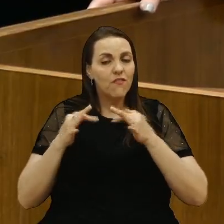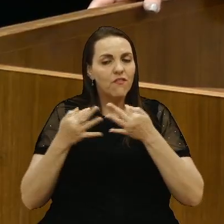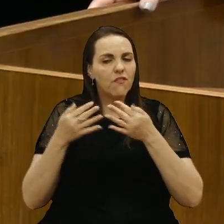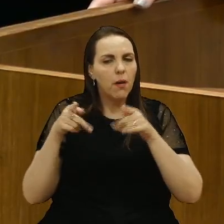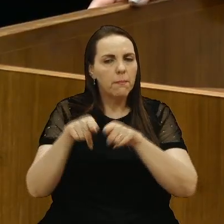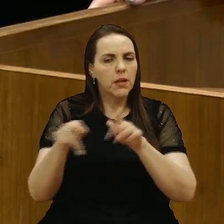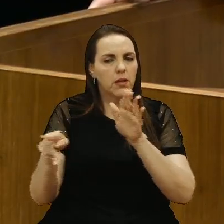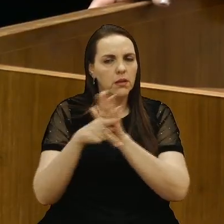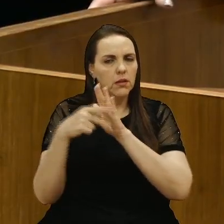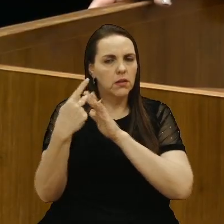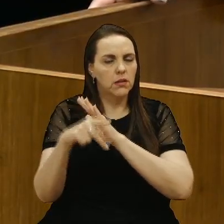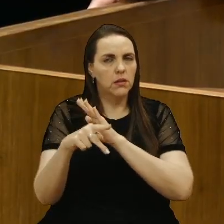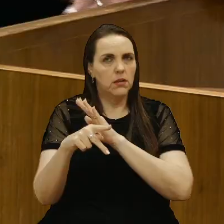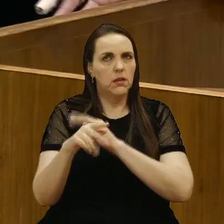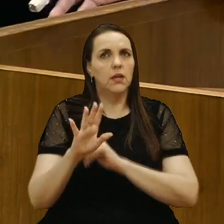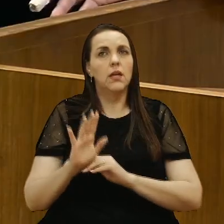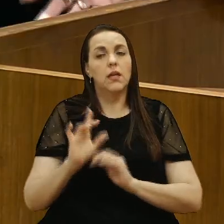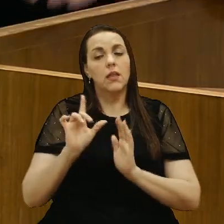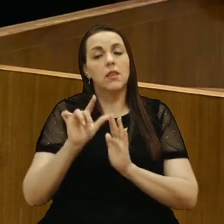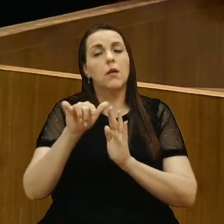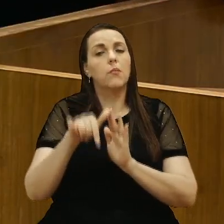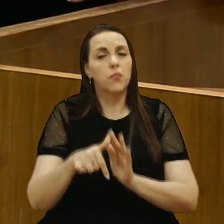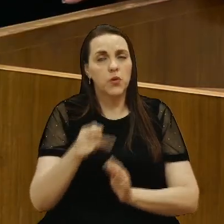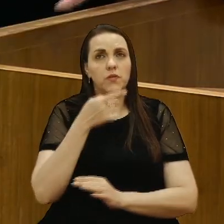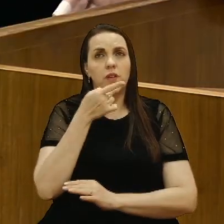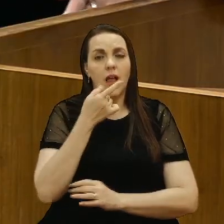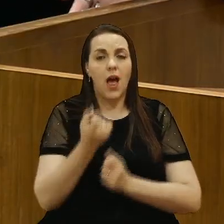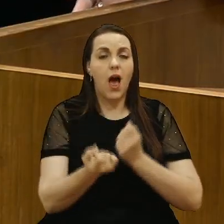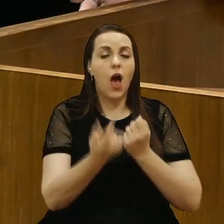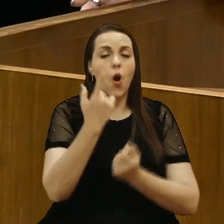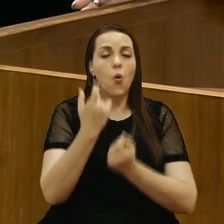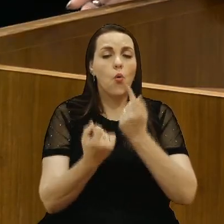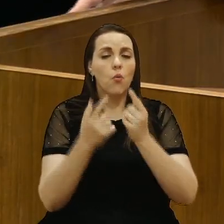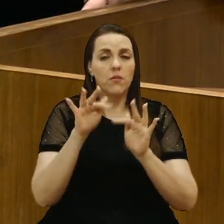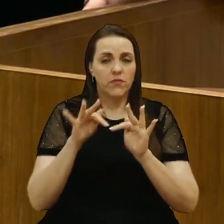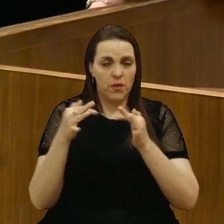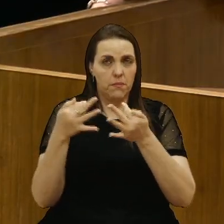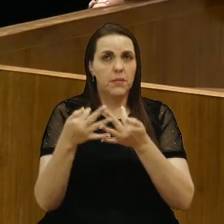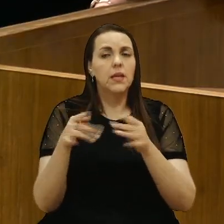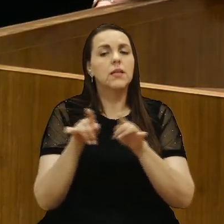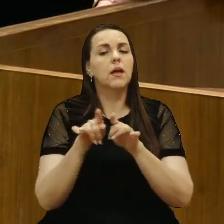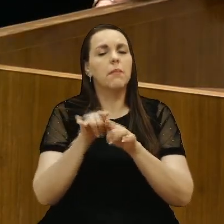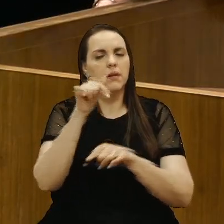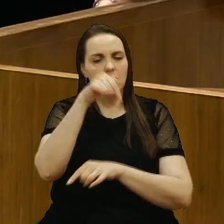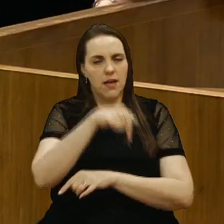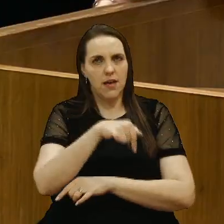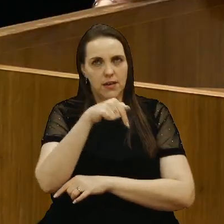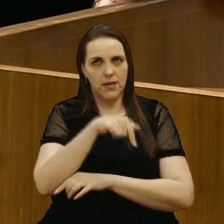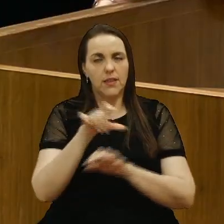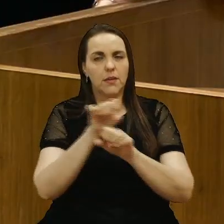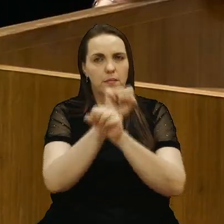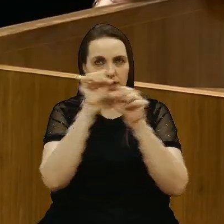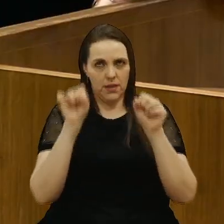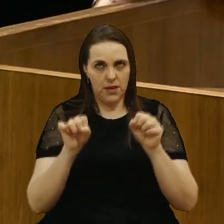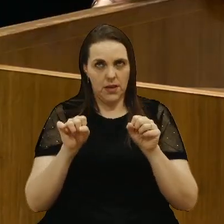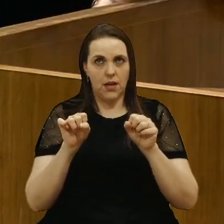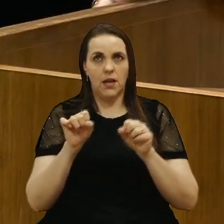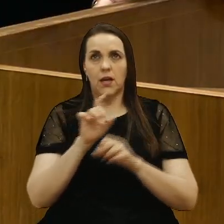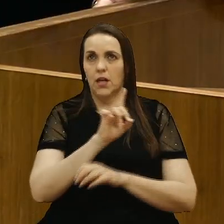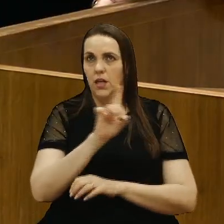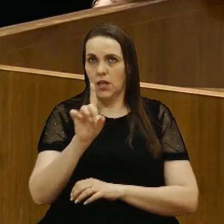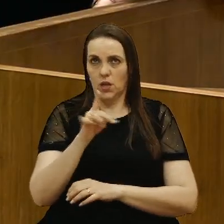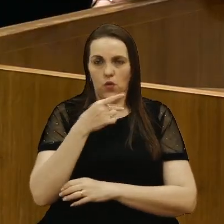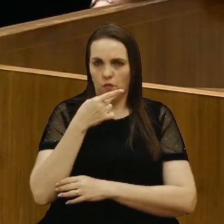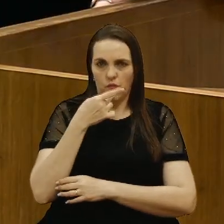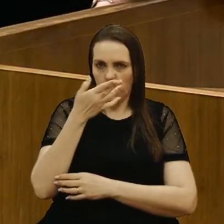famílias, e depois foi dito para algumas famílias, que inclusive estiveram aqui de manhã, e não estou dizendo